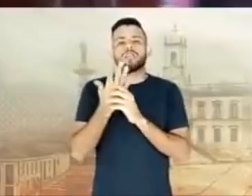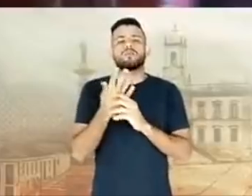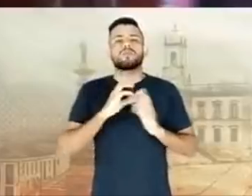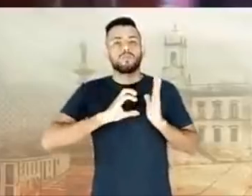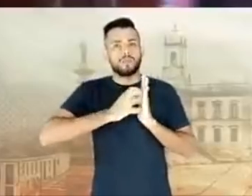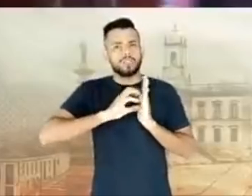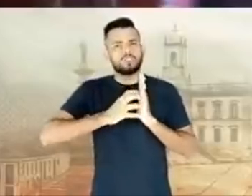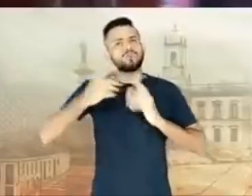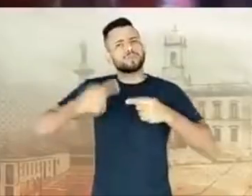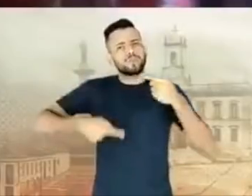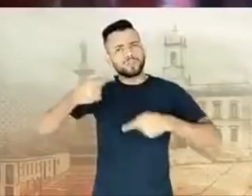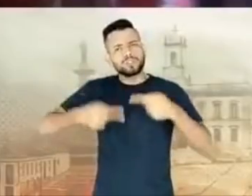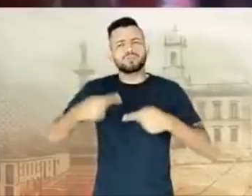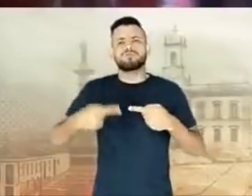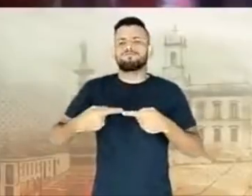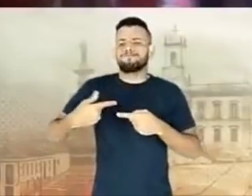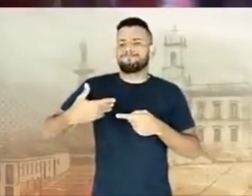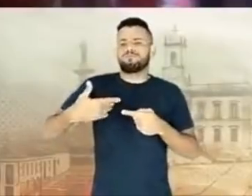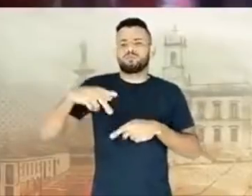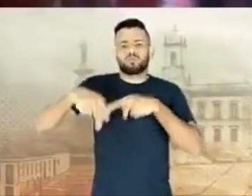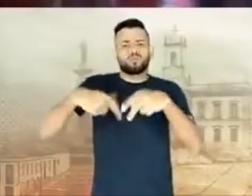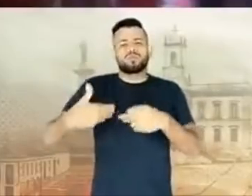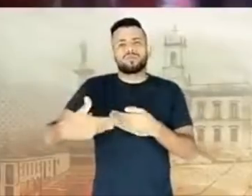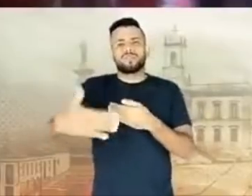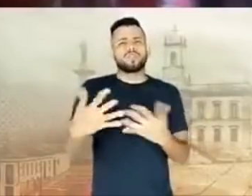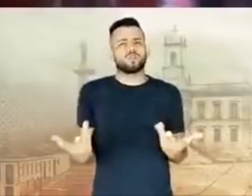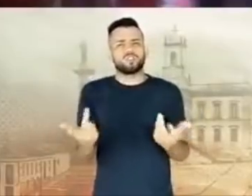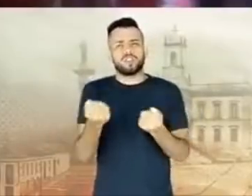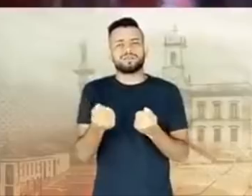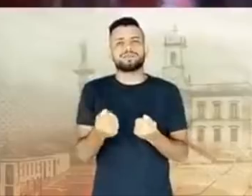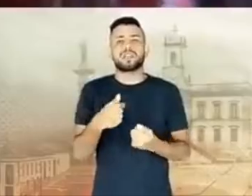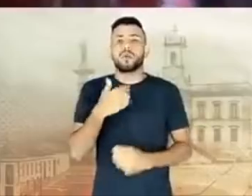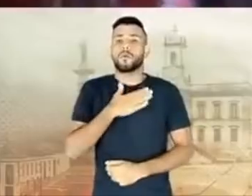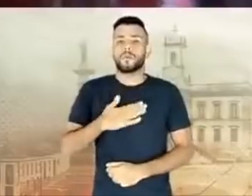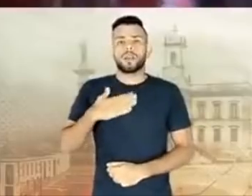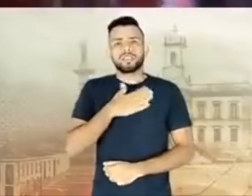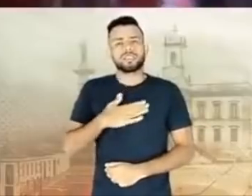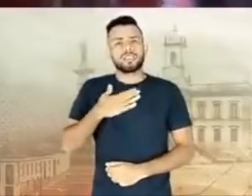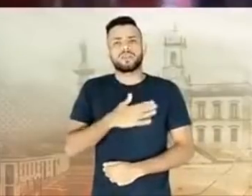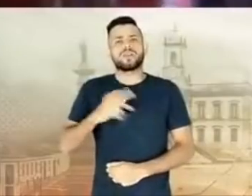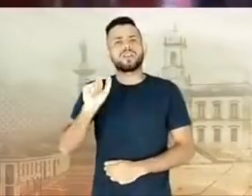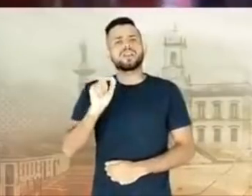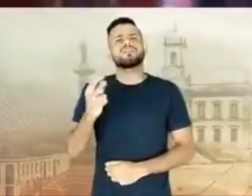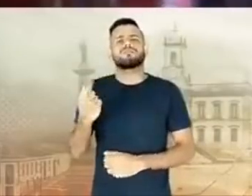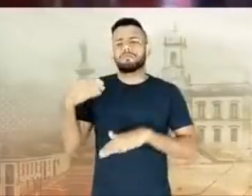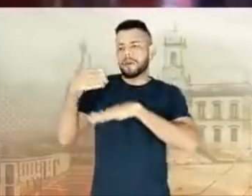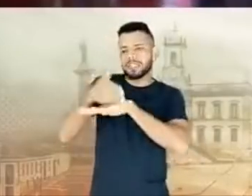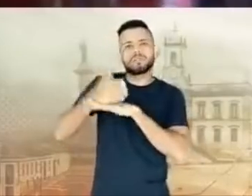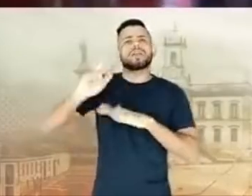geração extraordinária. Eu tive o prazer de nascer, sabe, de participar do sindicato numa